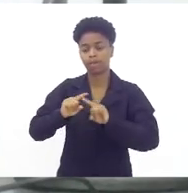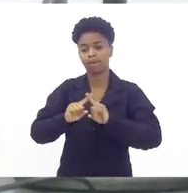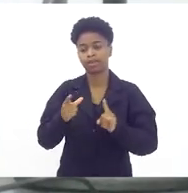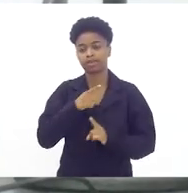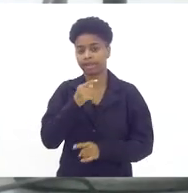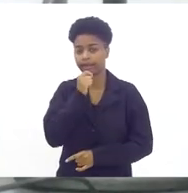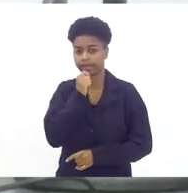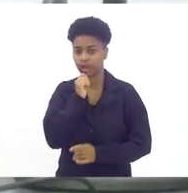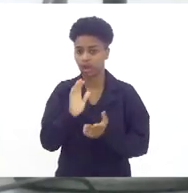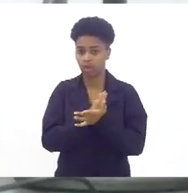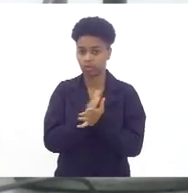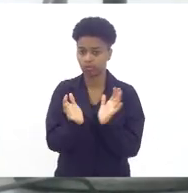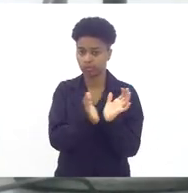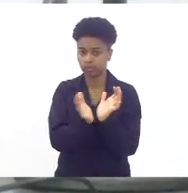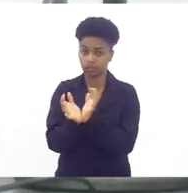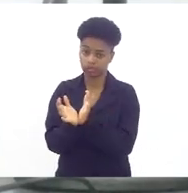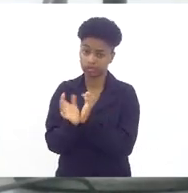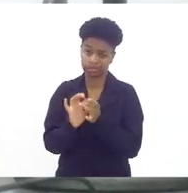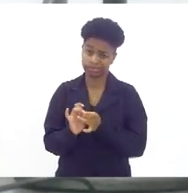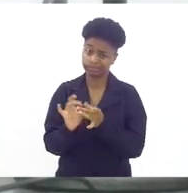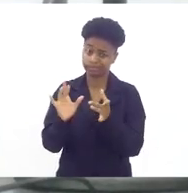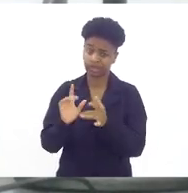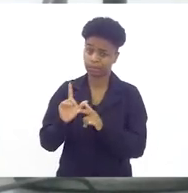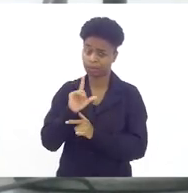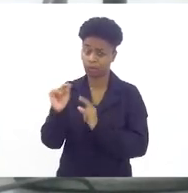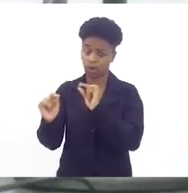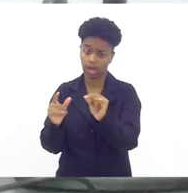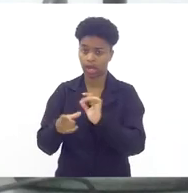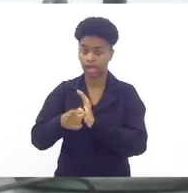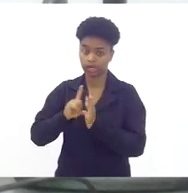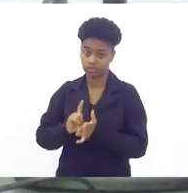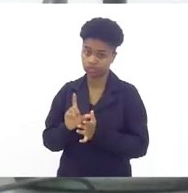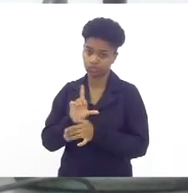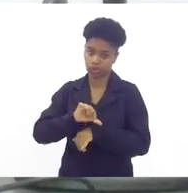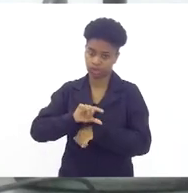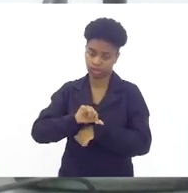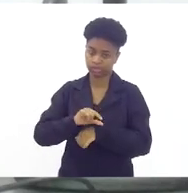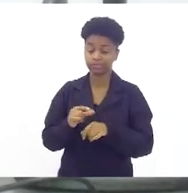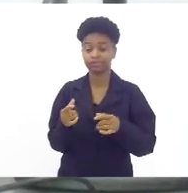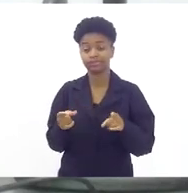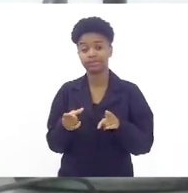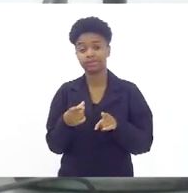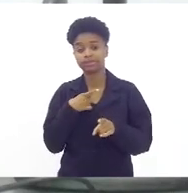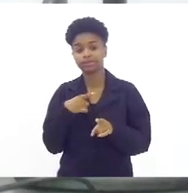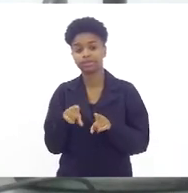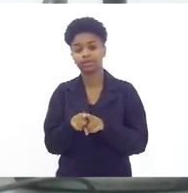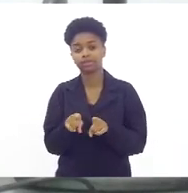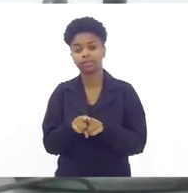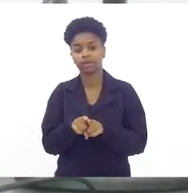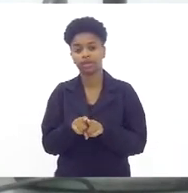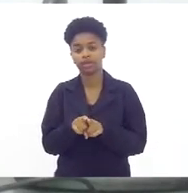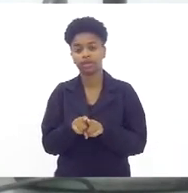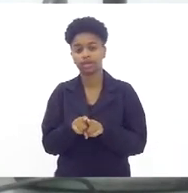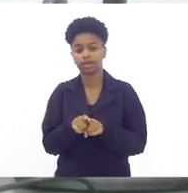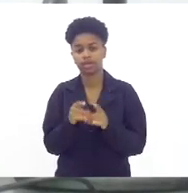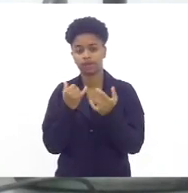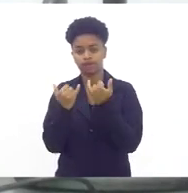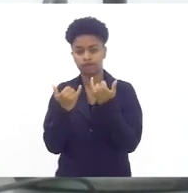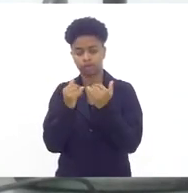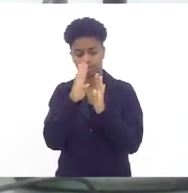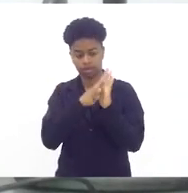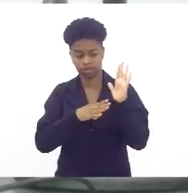acabam sendo liberadas mais cedo e tem aqui segundo nos informaram numa tabela